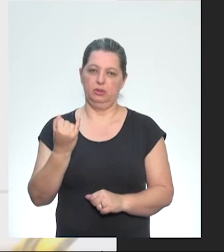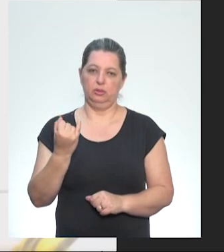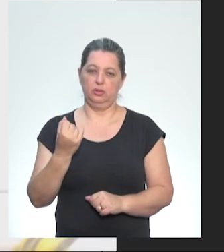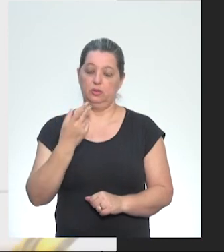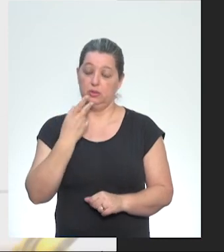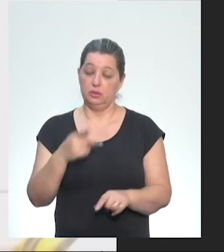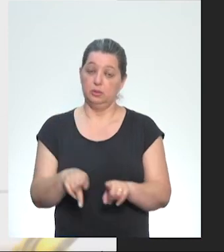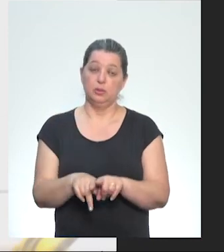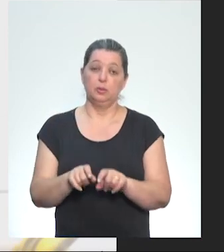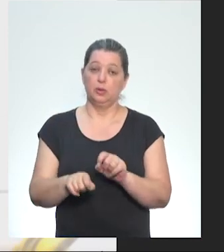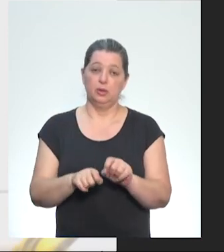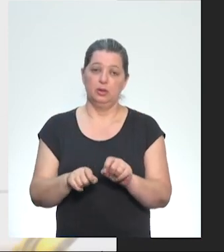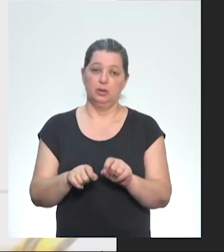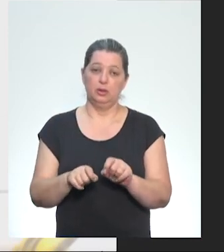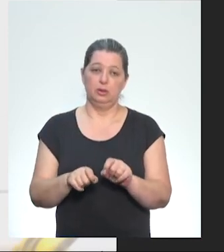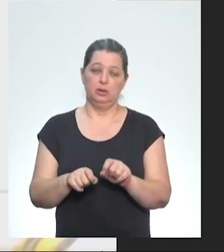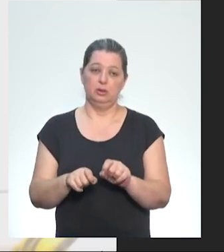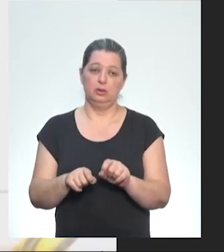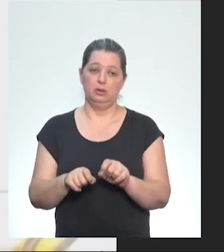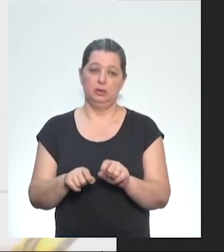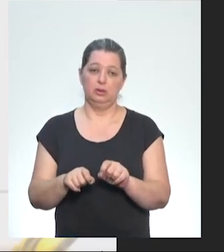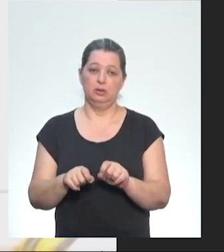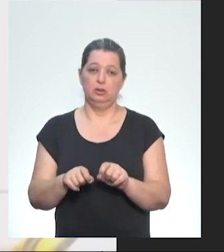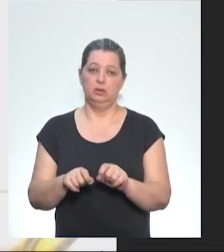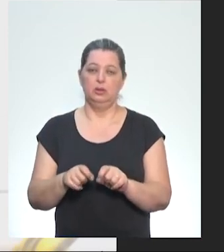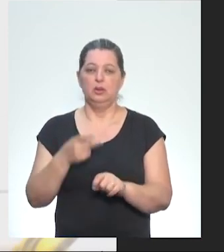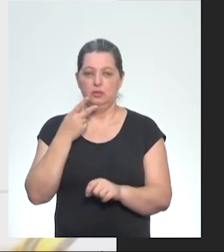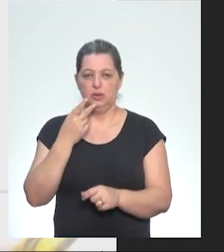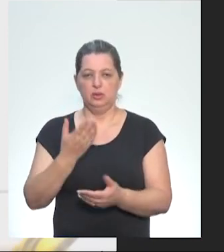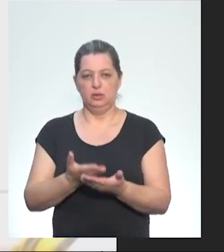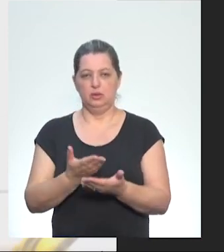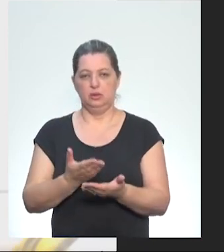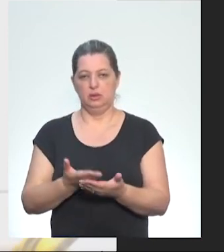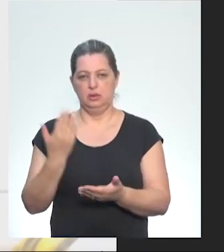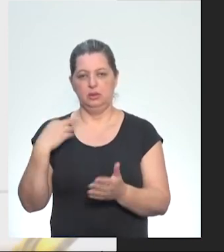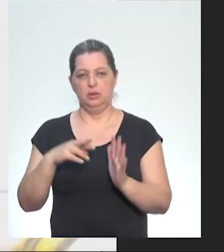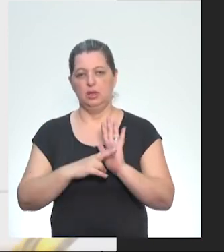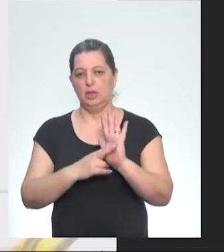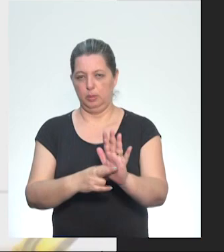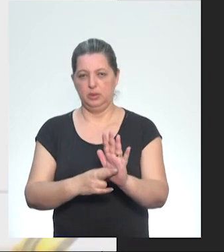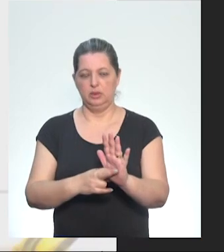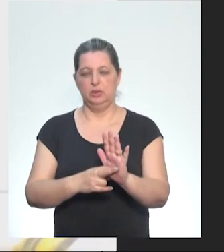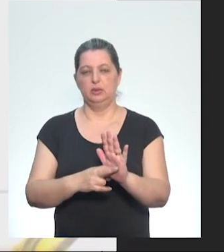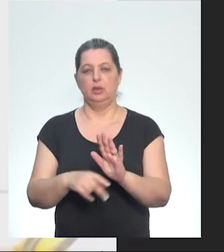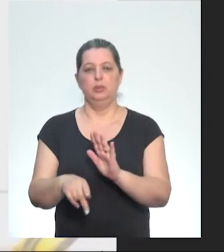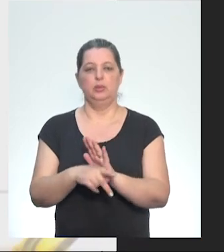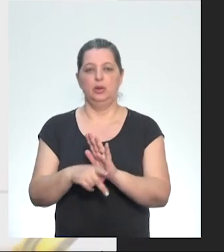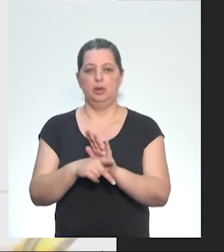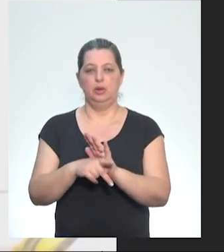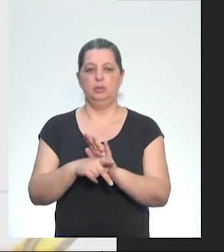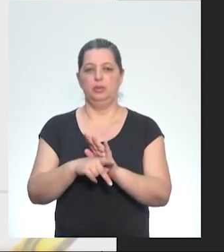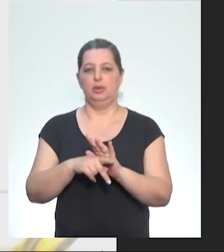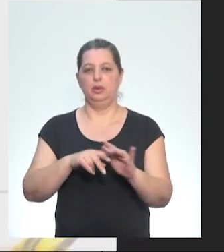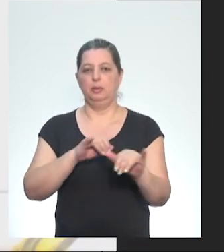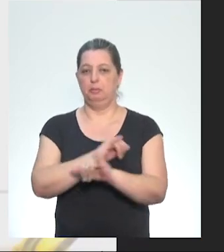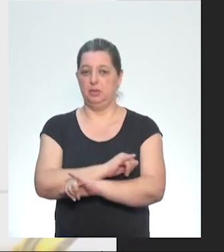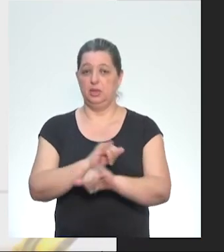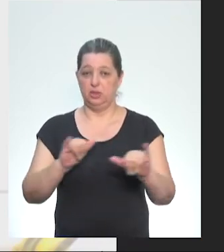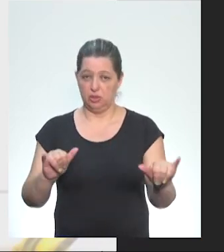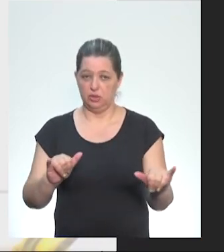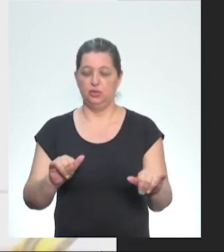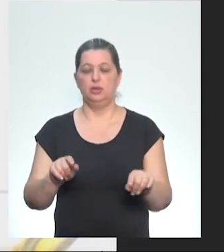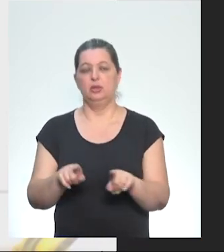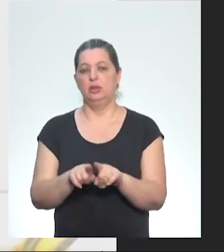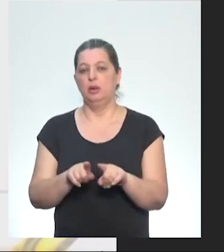em relação, né, o poder das palavras. A gente falou um pouco isso no, nas representações da mídia, mas a forma como é colocado, né,